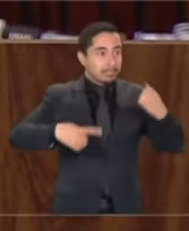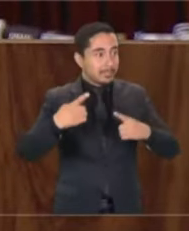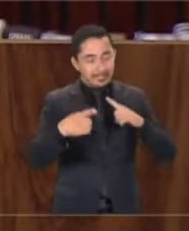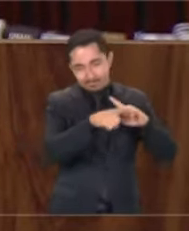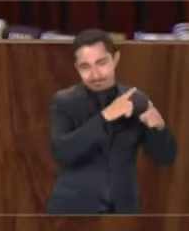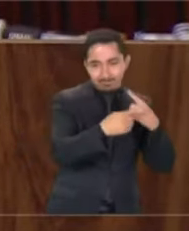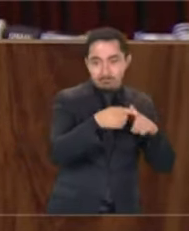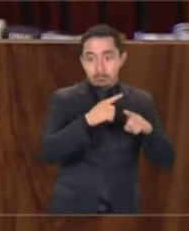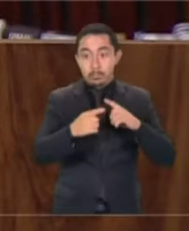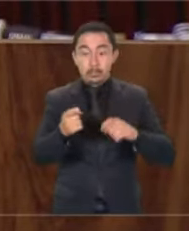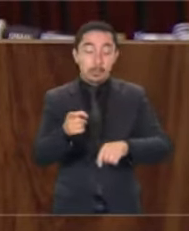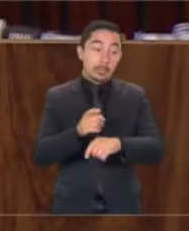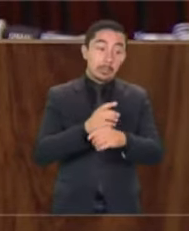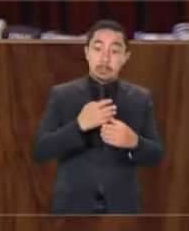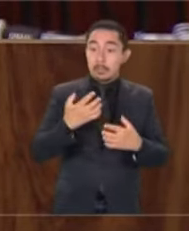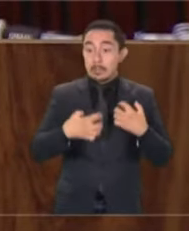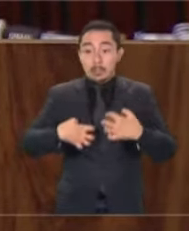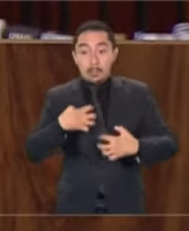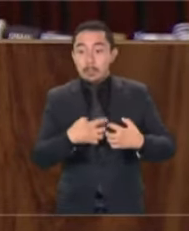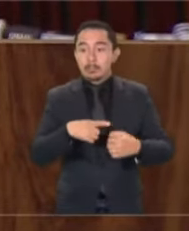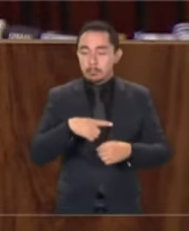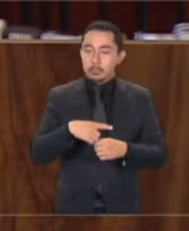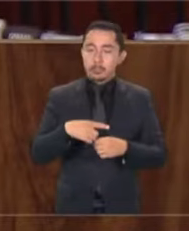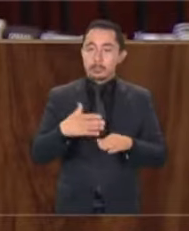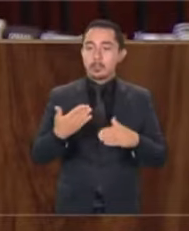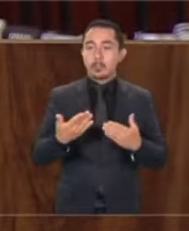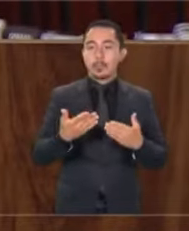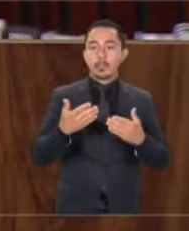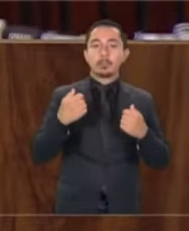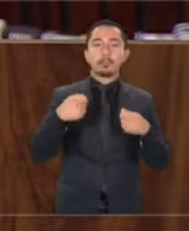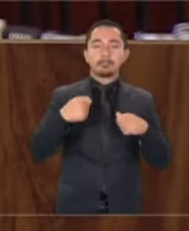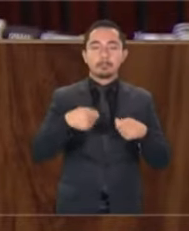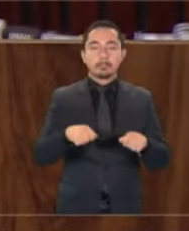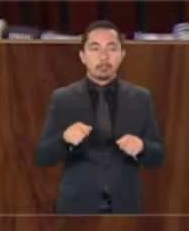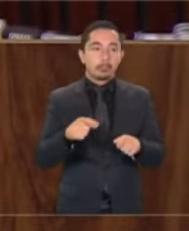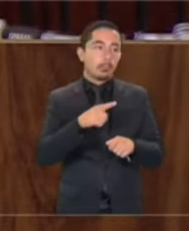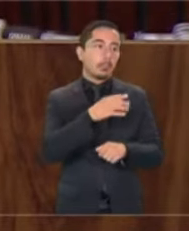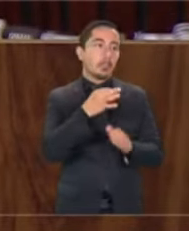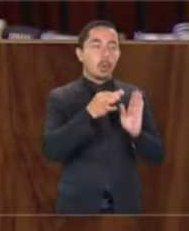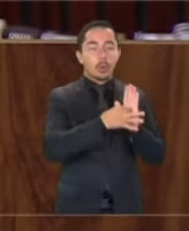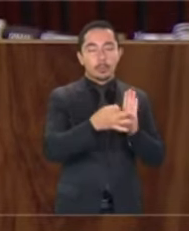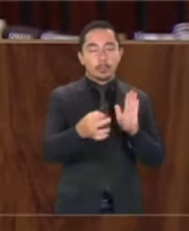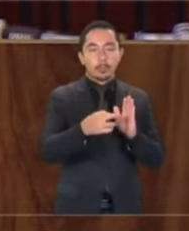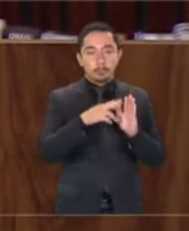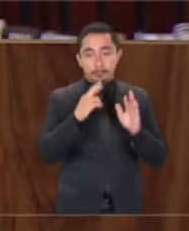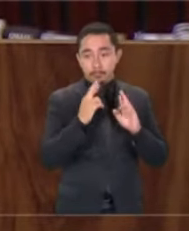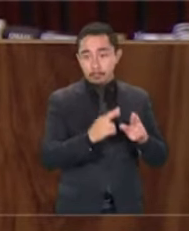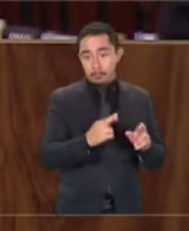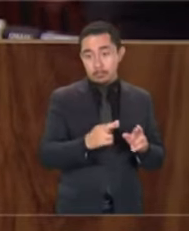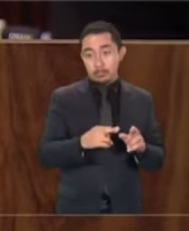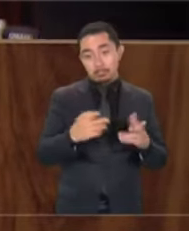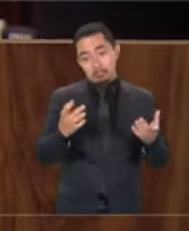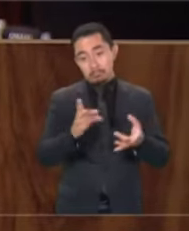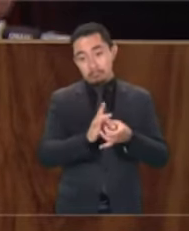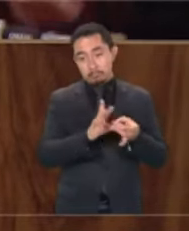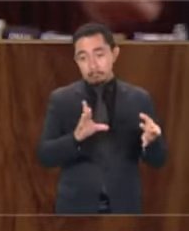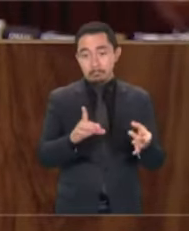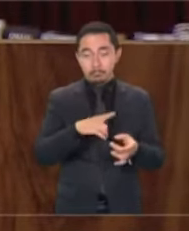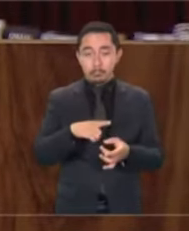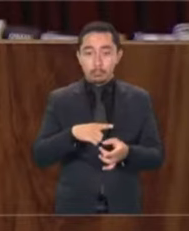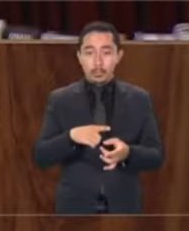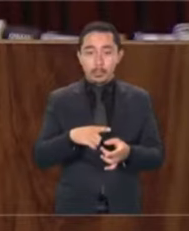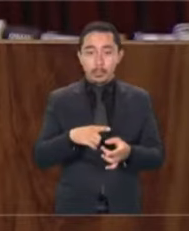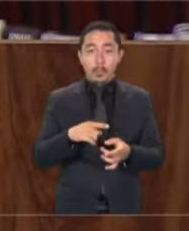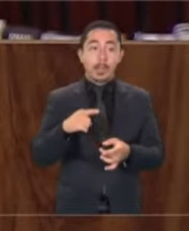de justificar cerceamento de ampla liberdade de opinião. A fala impugnada, ainda que crítica e